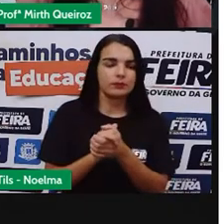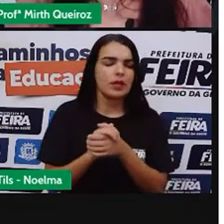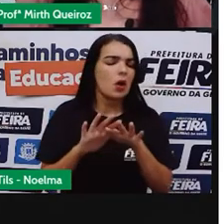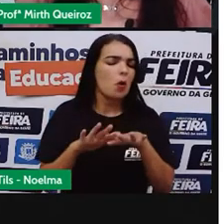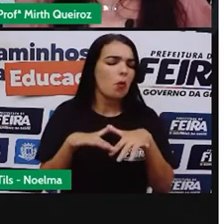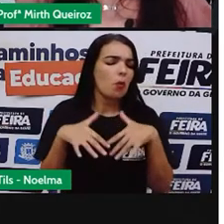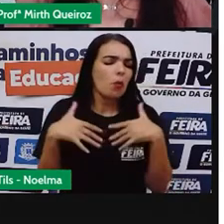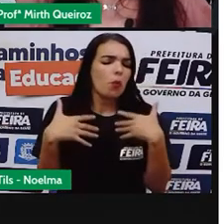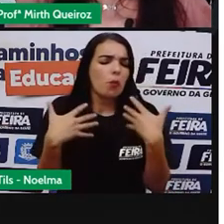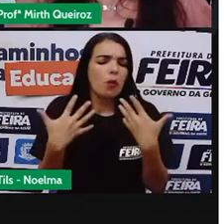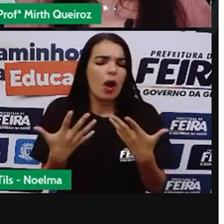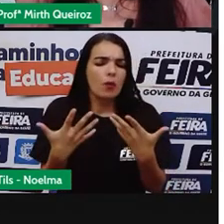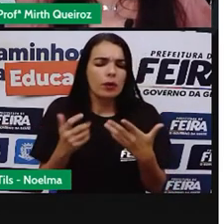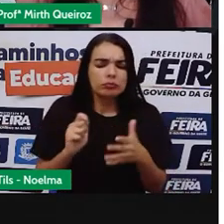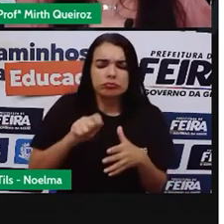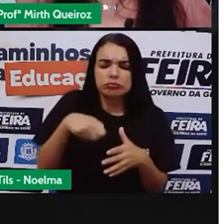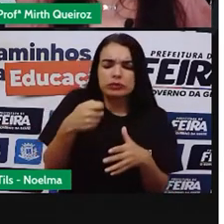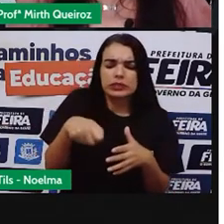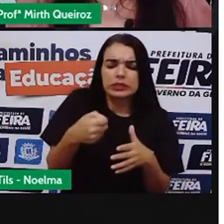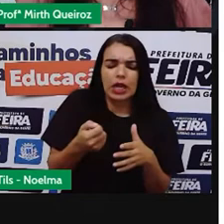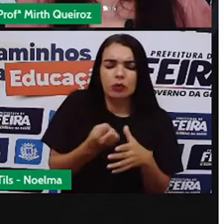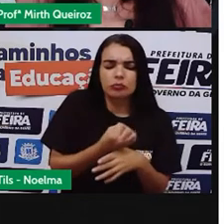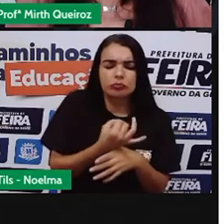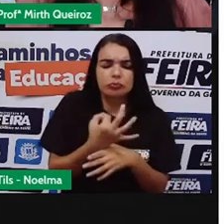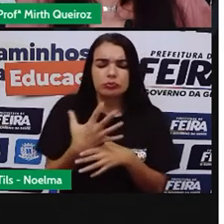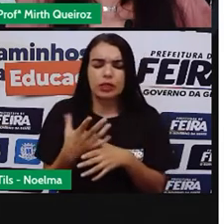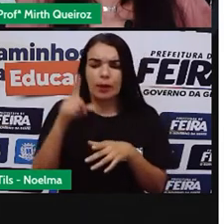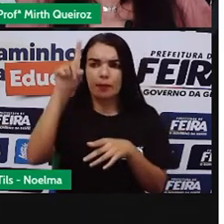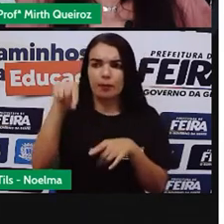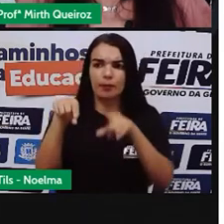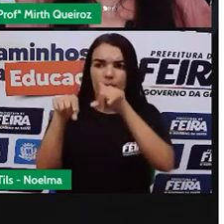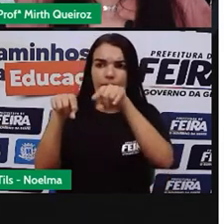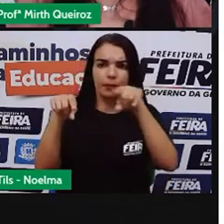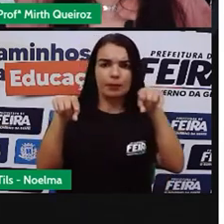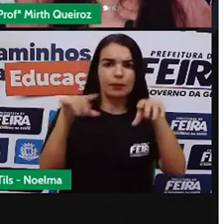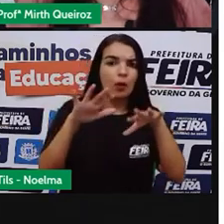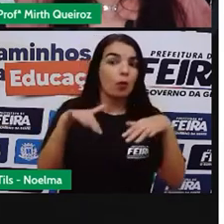Qual é o tipo de gráfico representado abaixo?